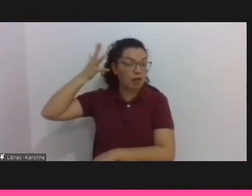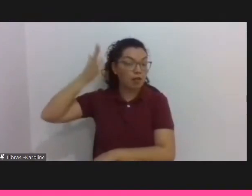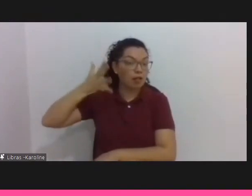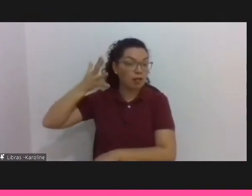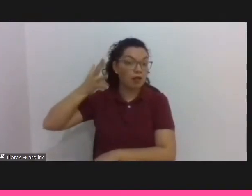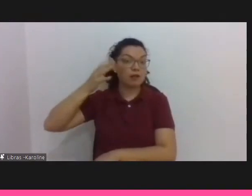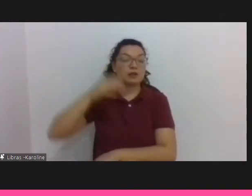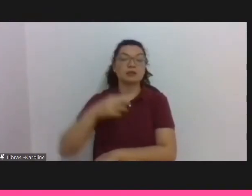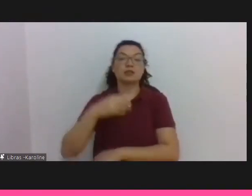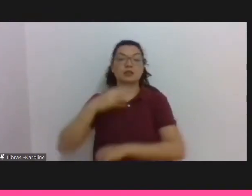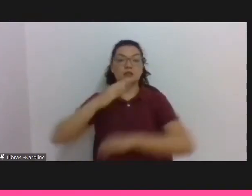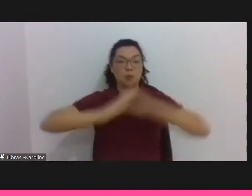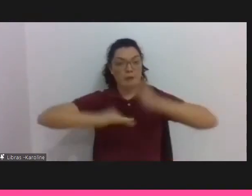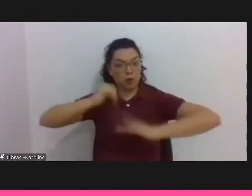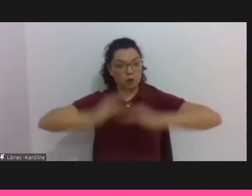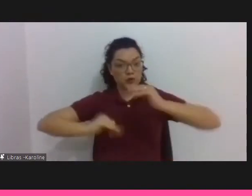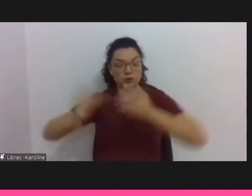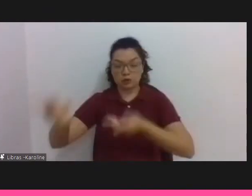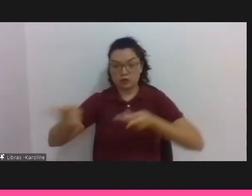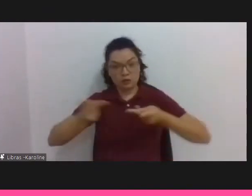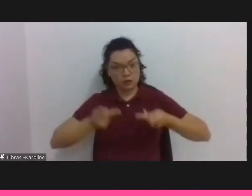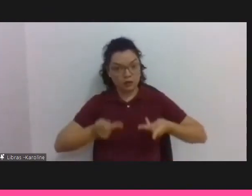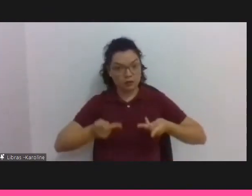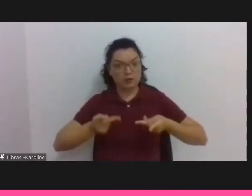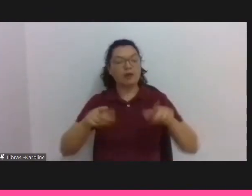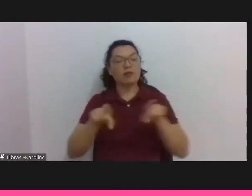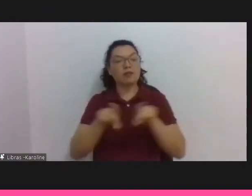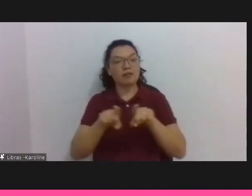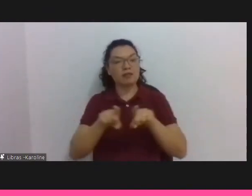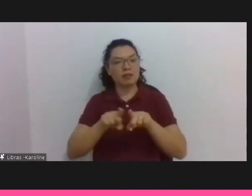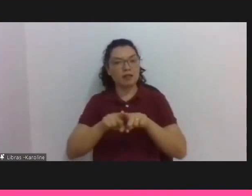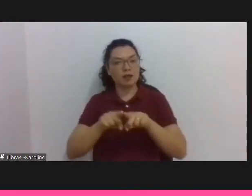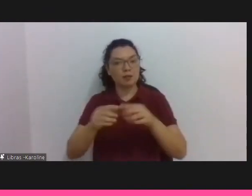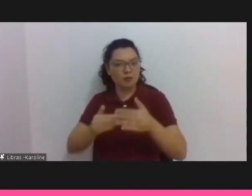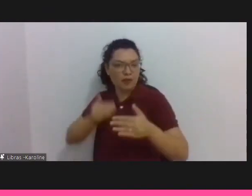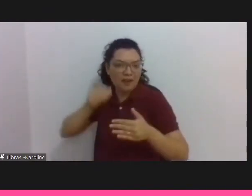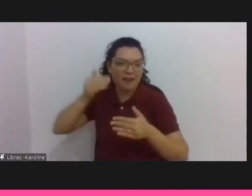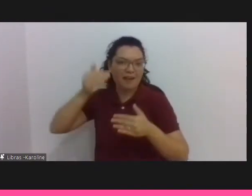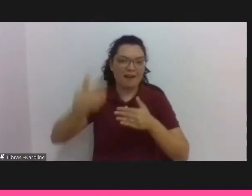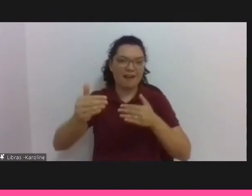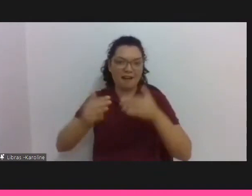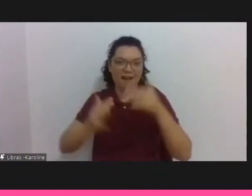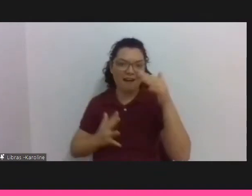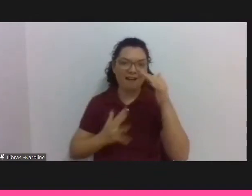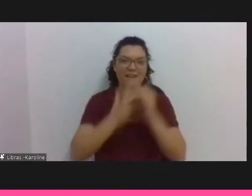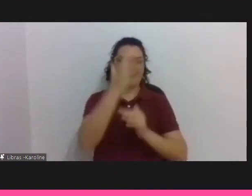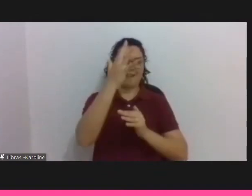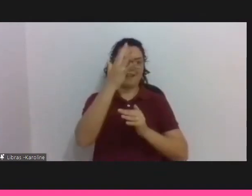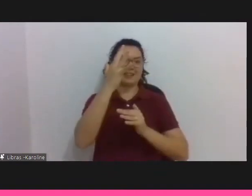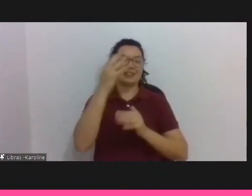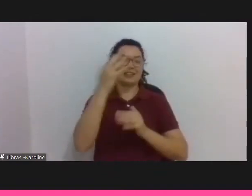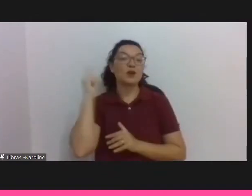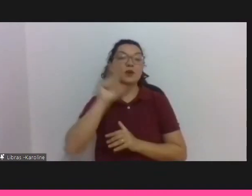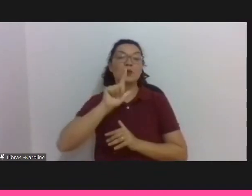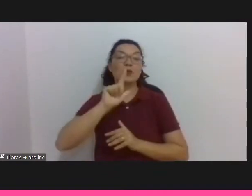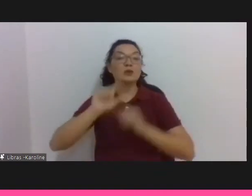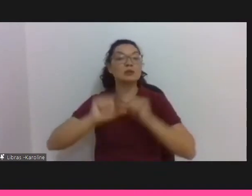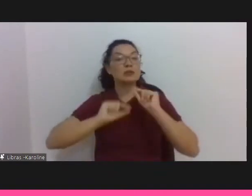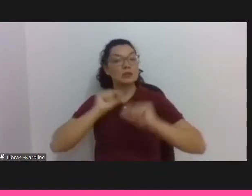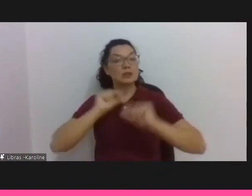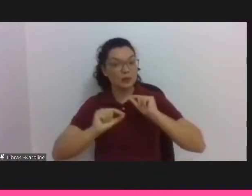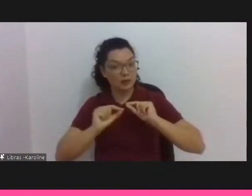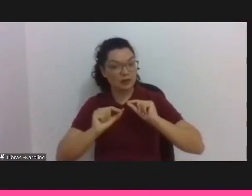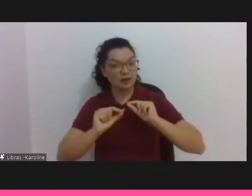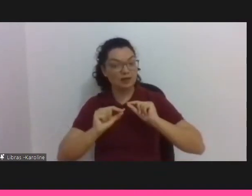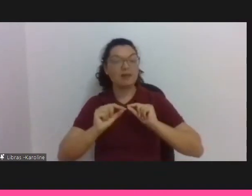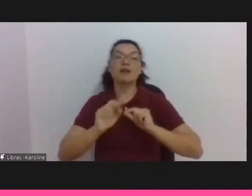convidados. Quando foi possível avançar sobre outros limites, suplantar algumas fronteiras e conhecer e respeitar